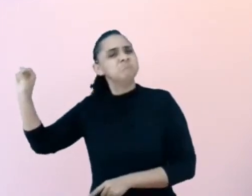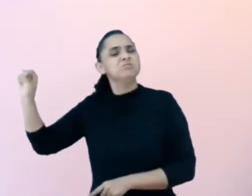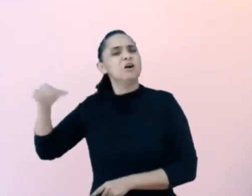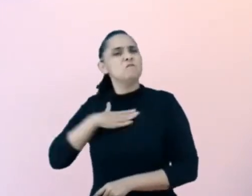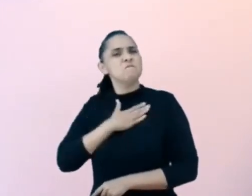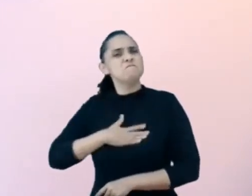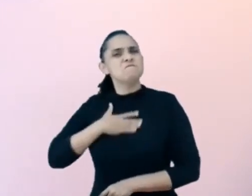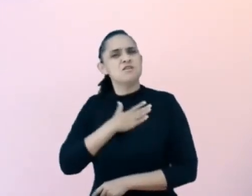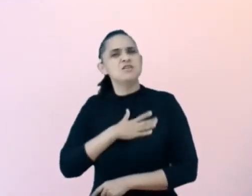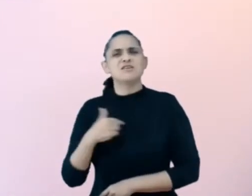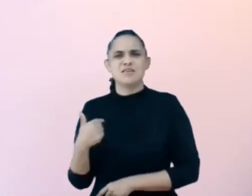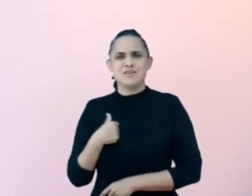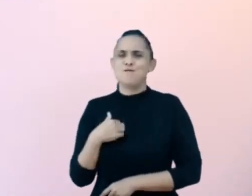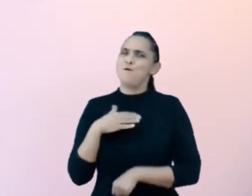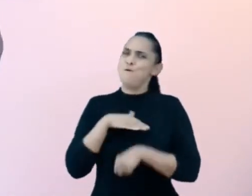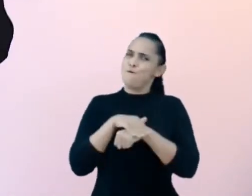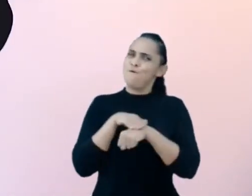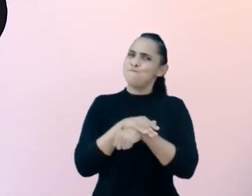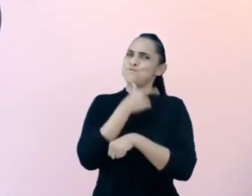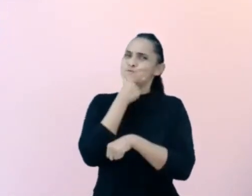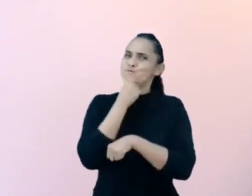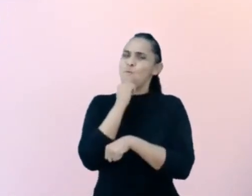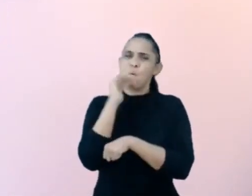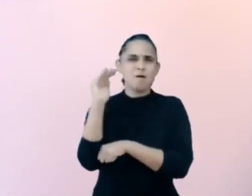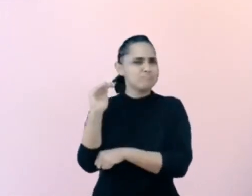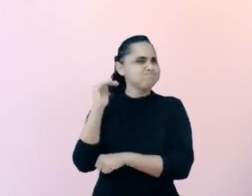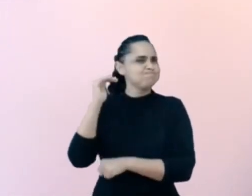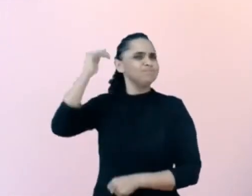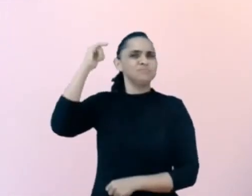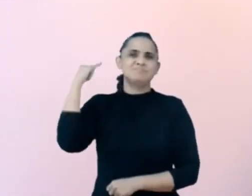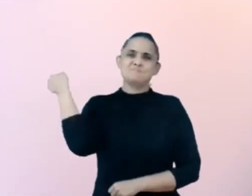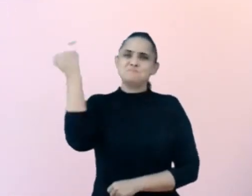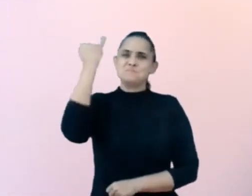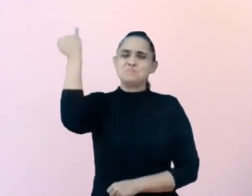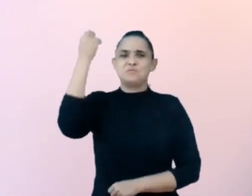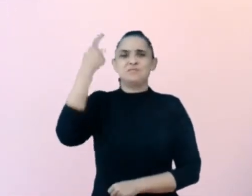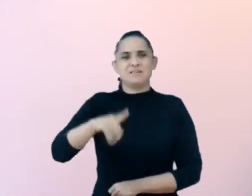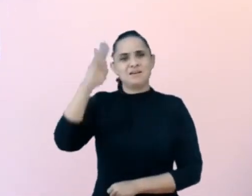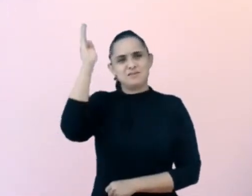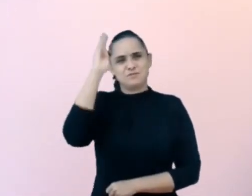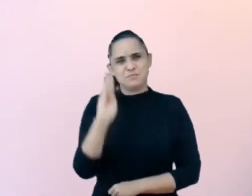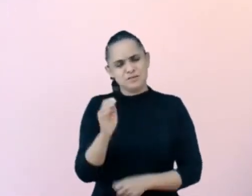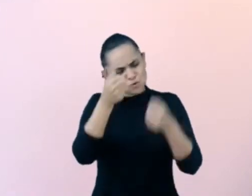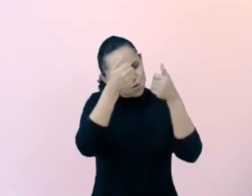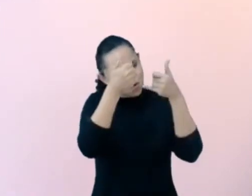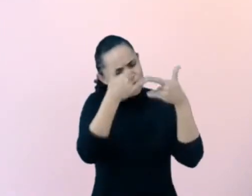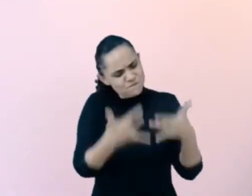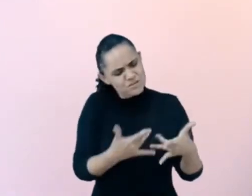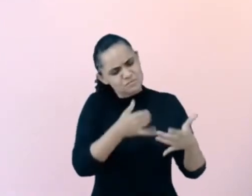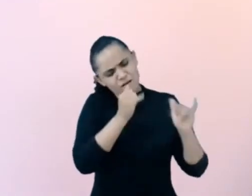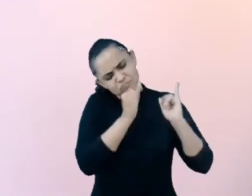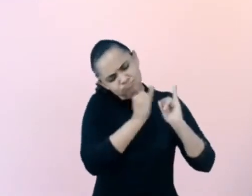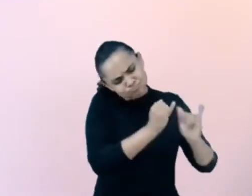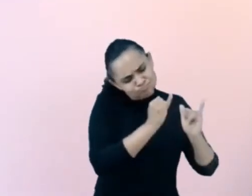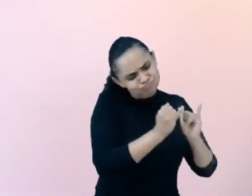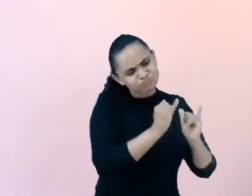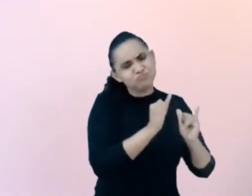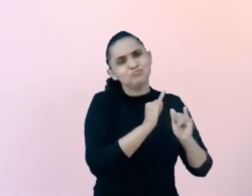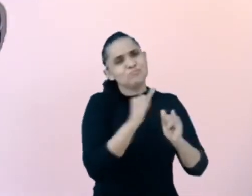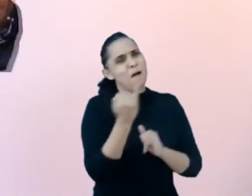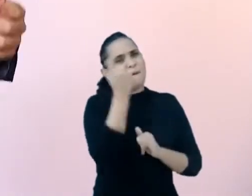homem mais importante do nosso país. Falei de Jesus para ele. Queridos,